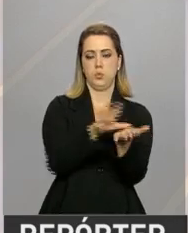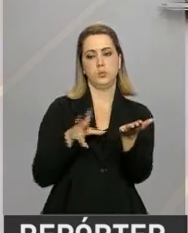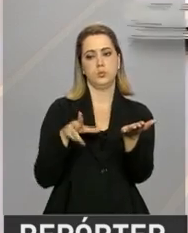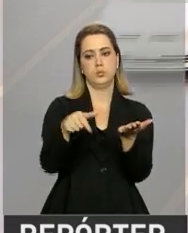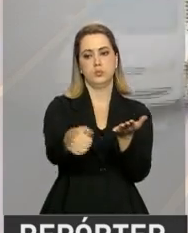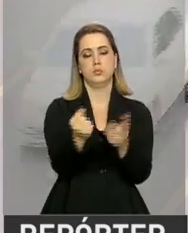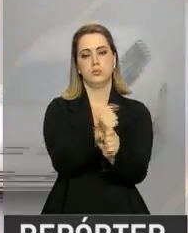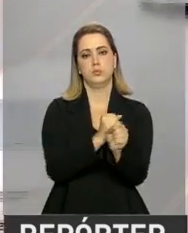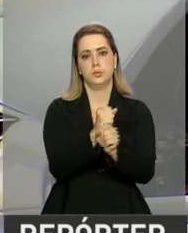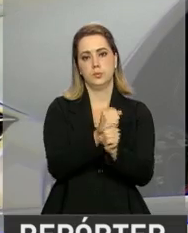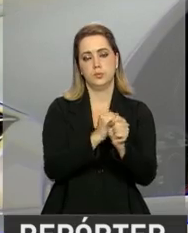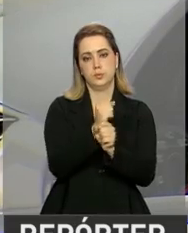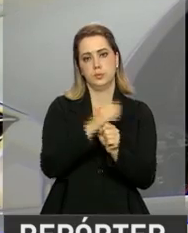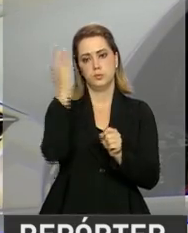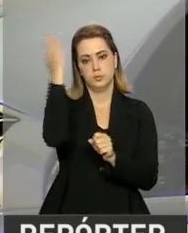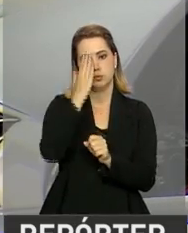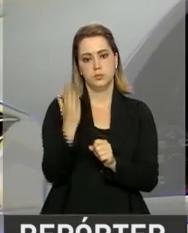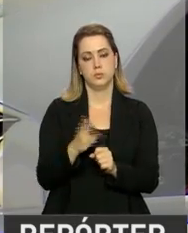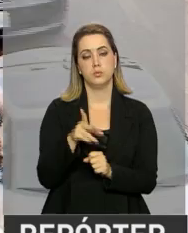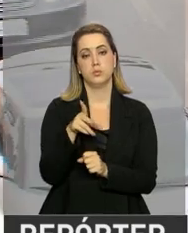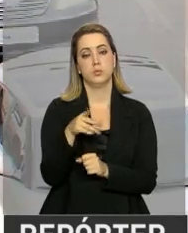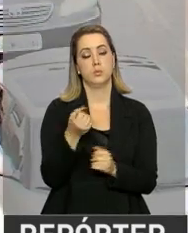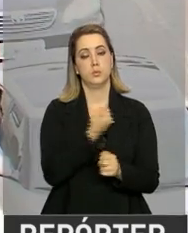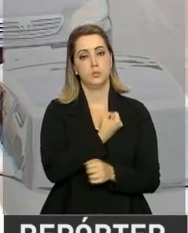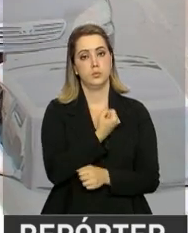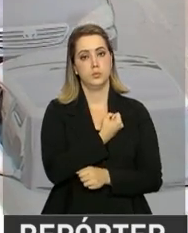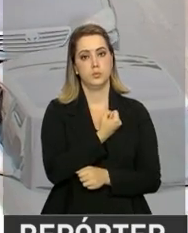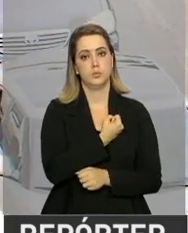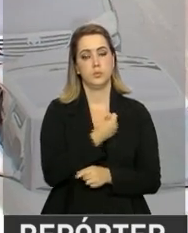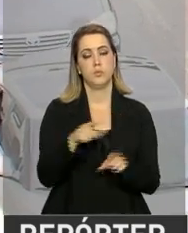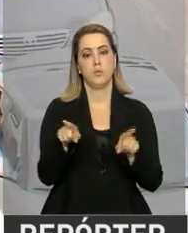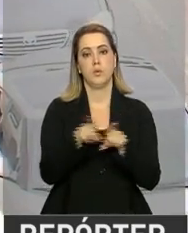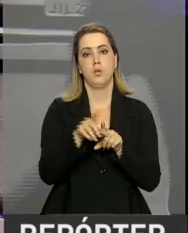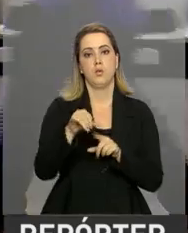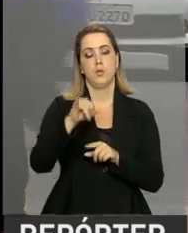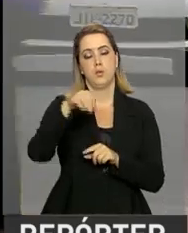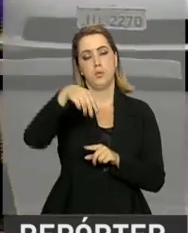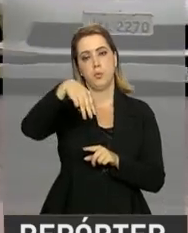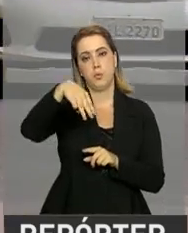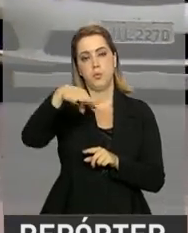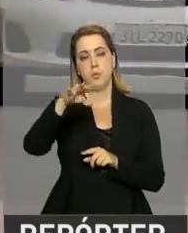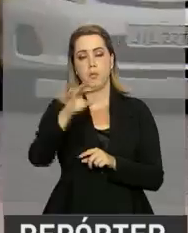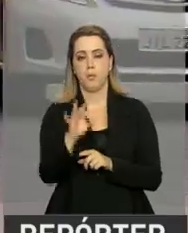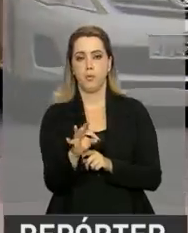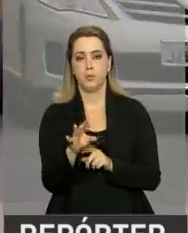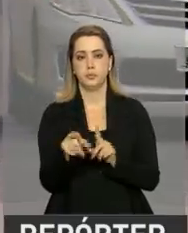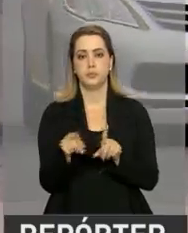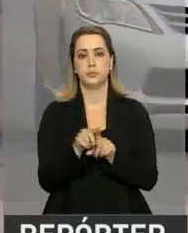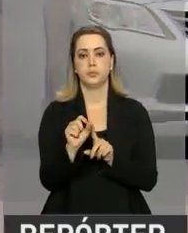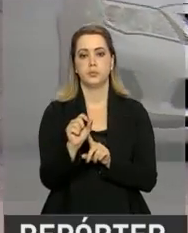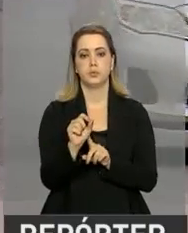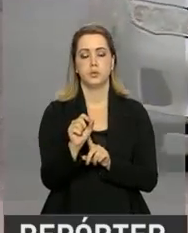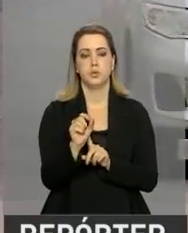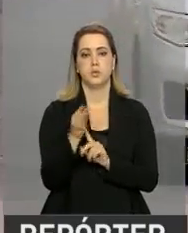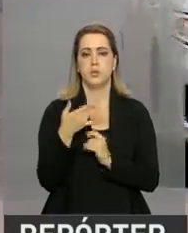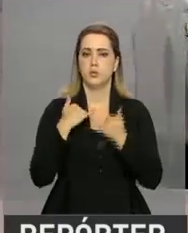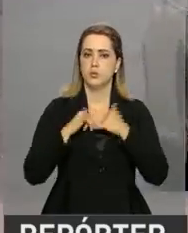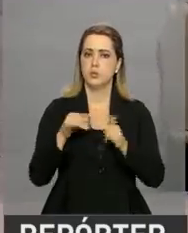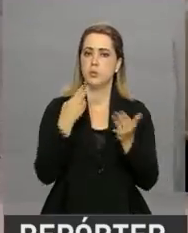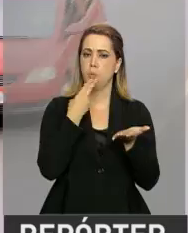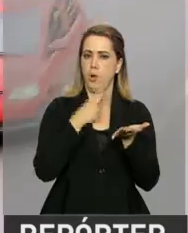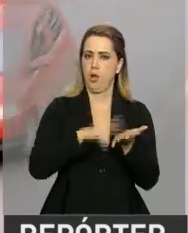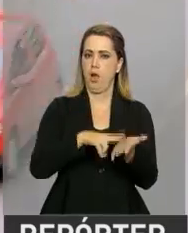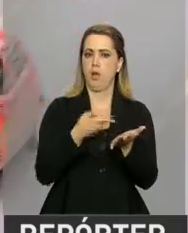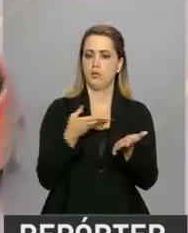todos os anos no Brasil o dado é do departamento Nacional de trânsito para fazer com que essas notificações